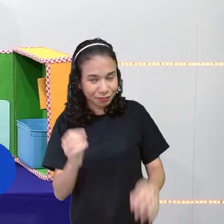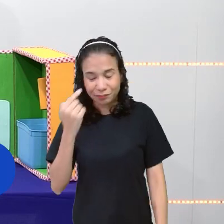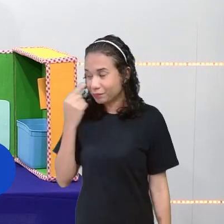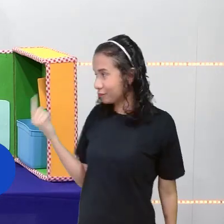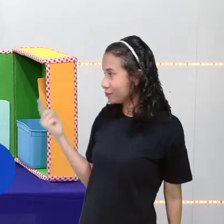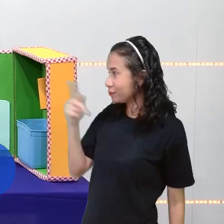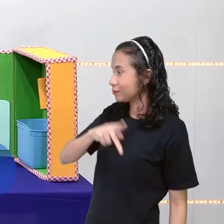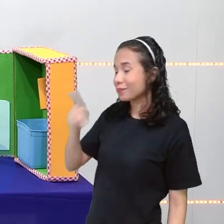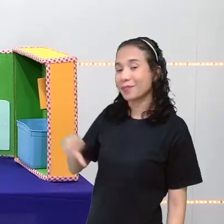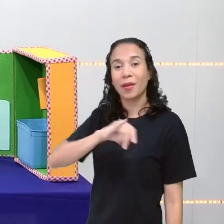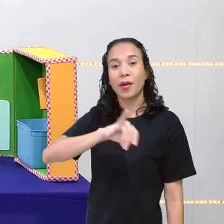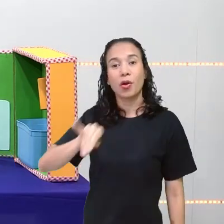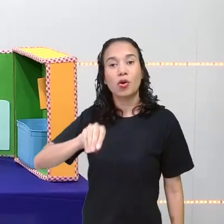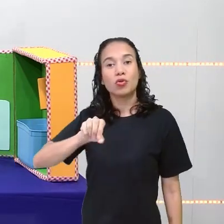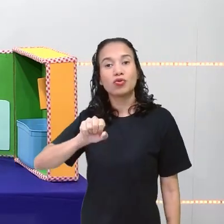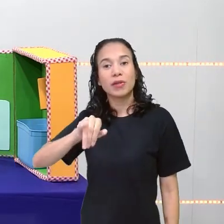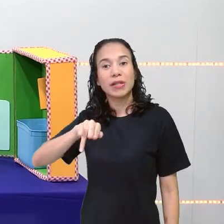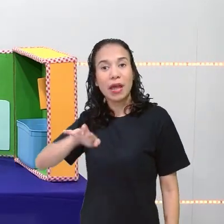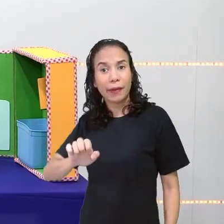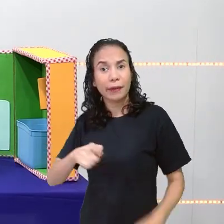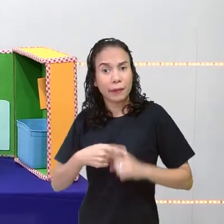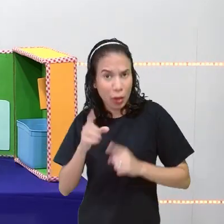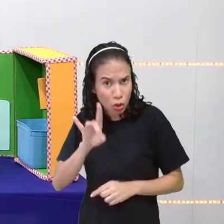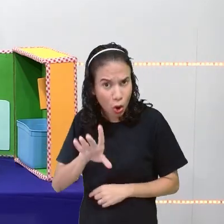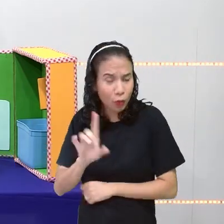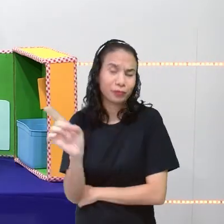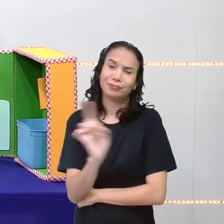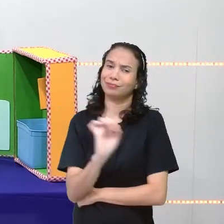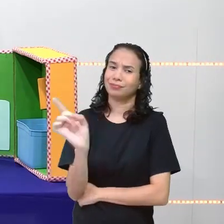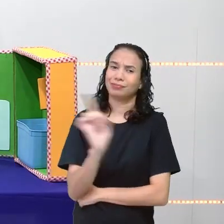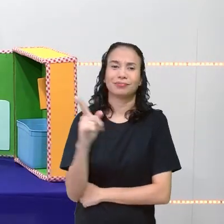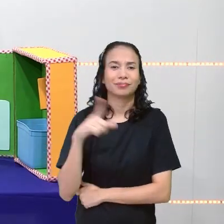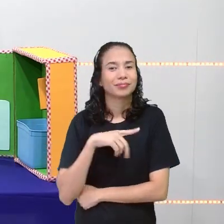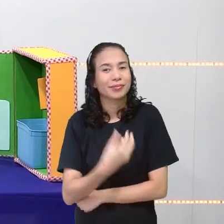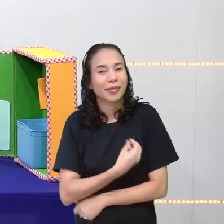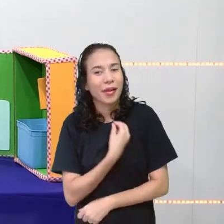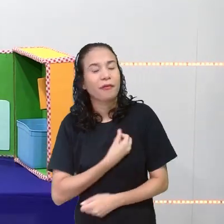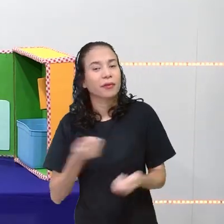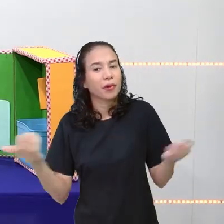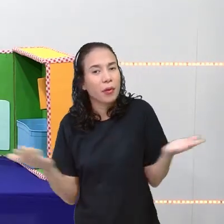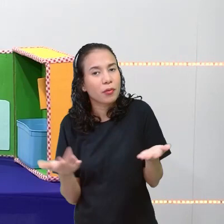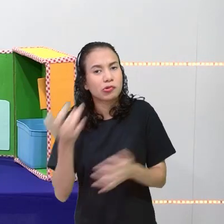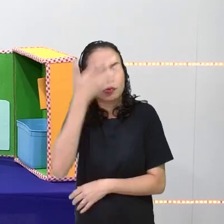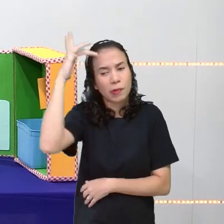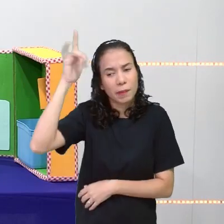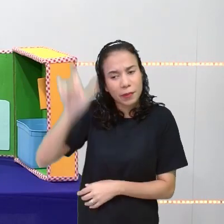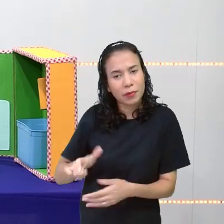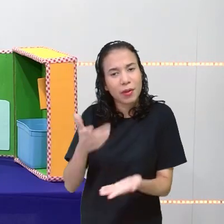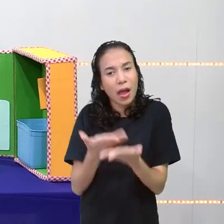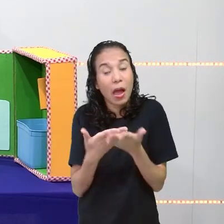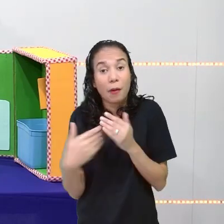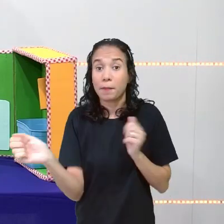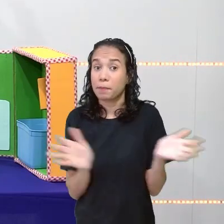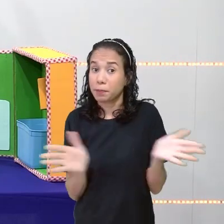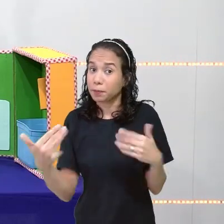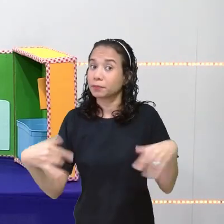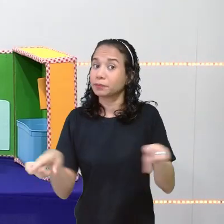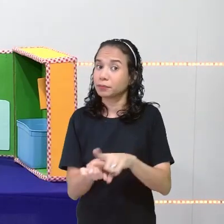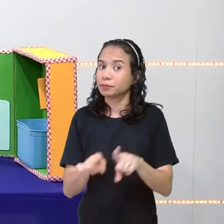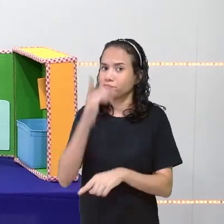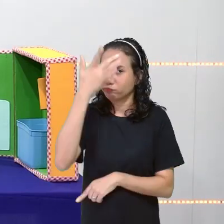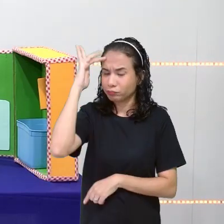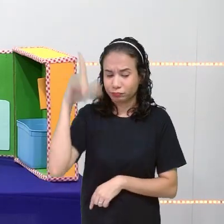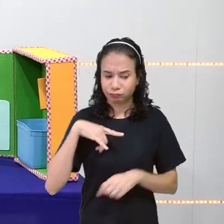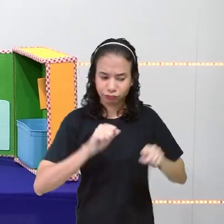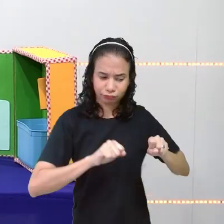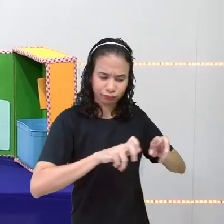Josiane Santos, mas eu não estou sozinha aqui. Tem alguém que está deixando minha aula mais acessível e tem alguém que está